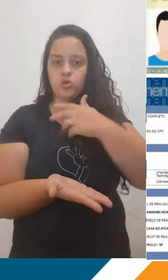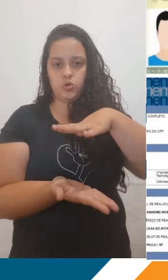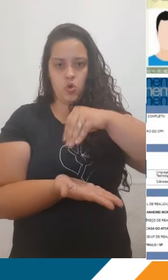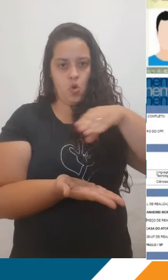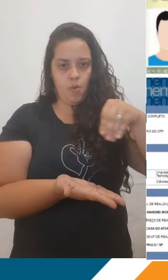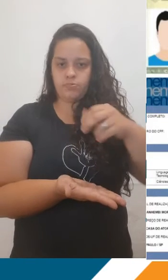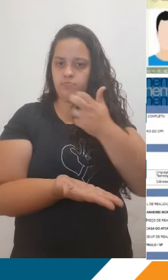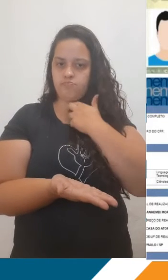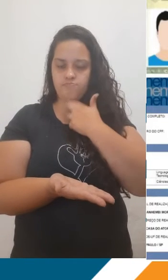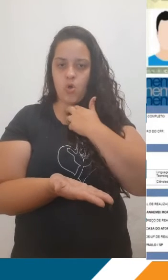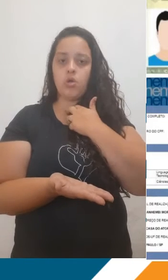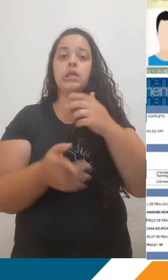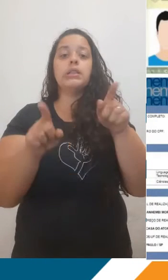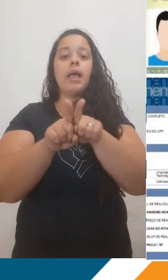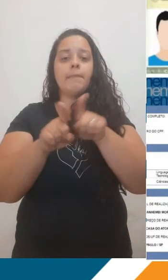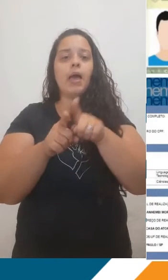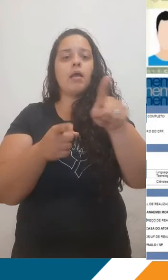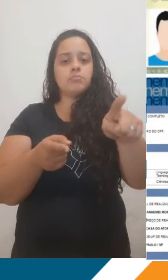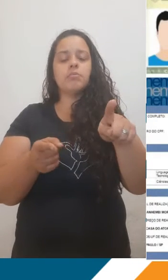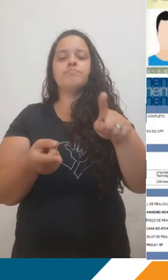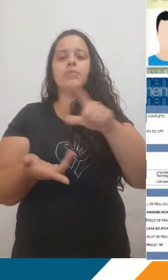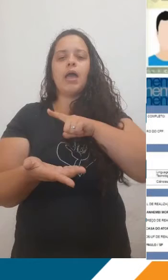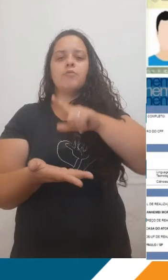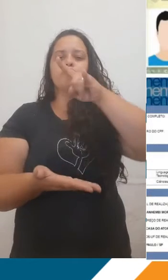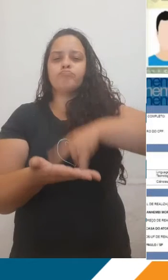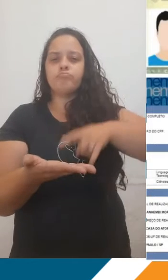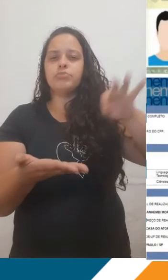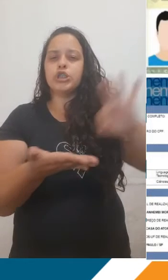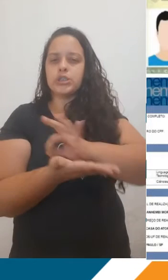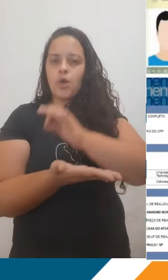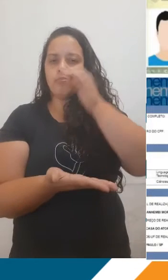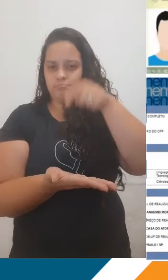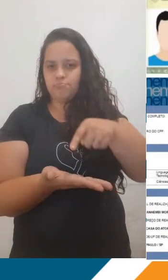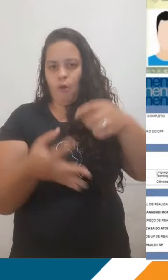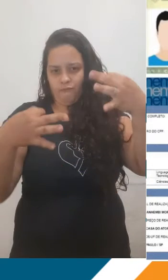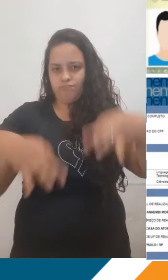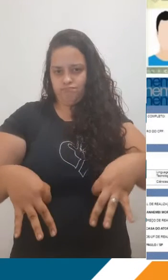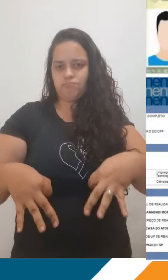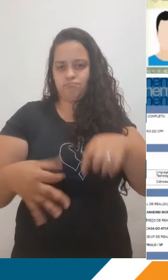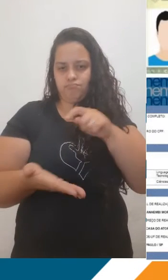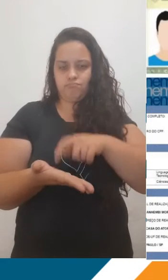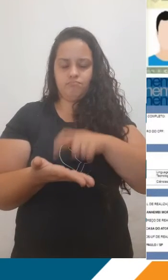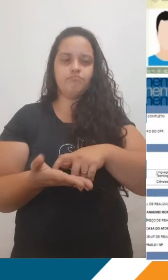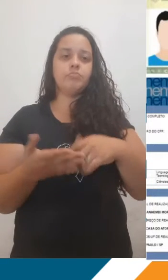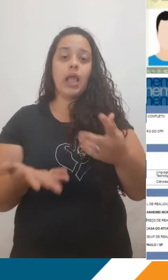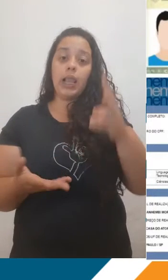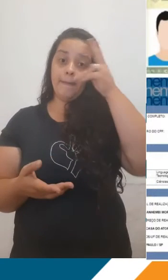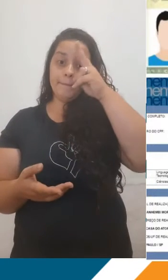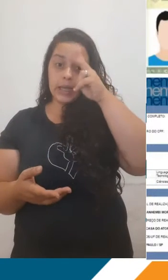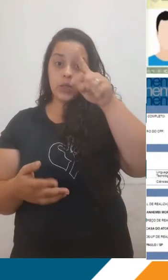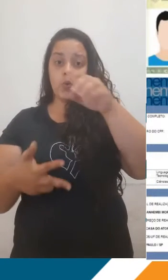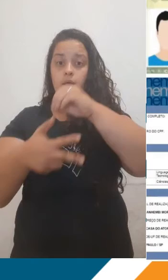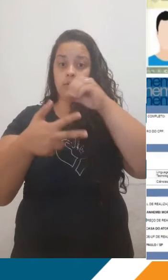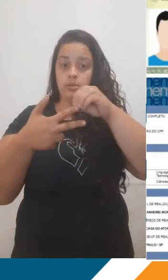Não pode ser xerox. E o cartão de confirmação de inscrição, que é o CCI. Lembrando que o Enem não existe